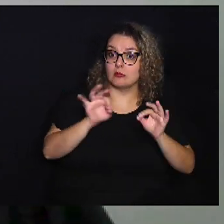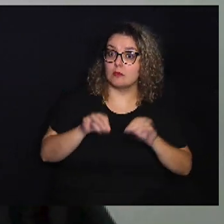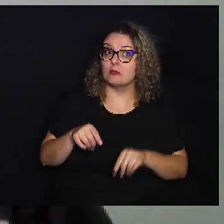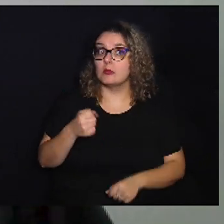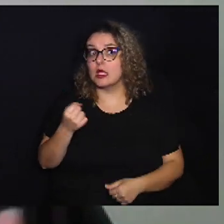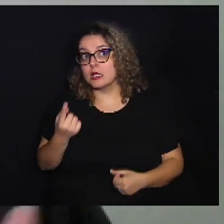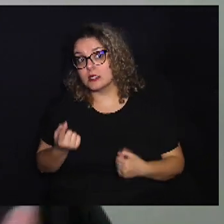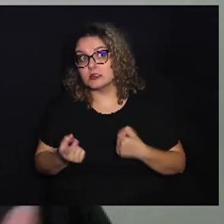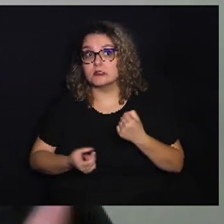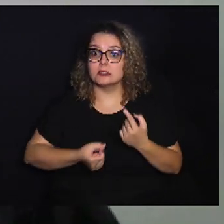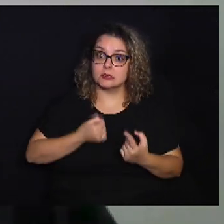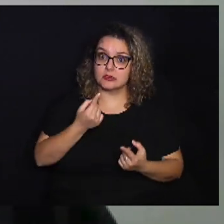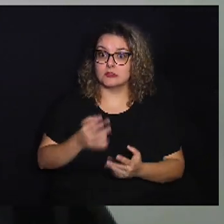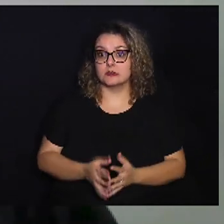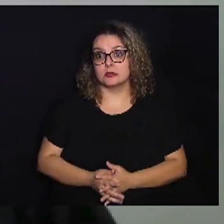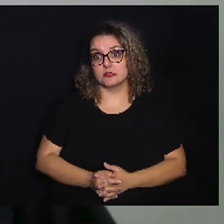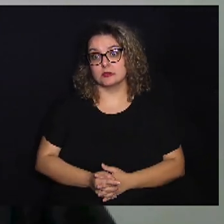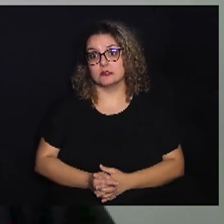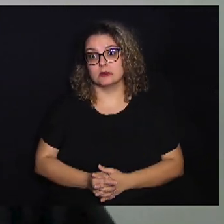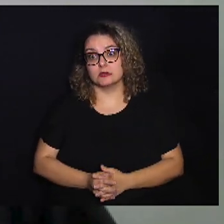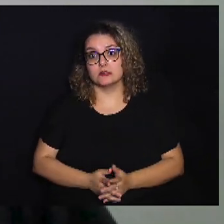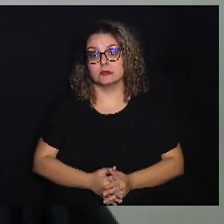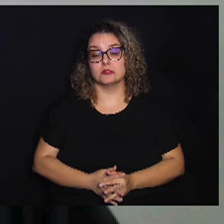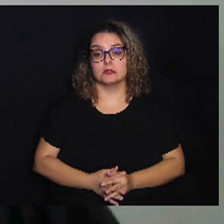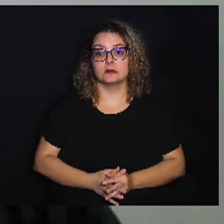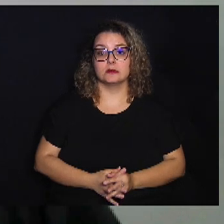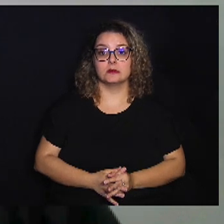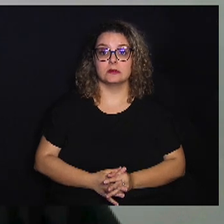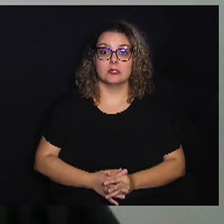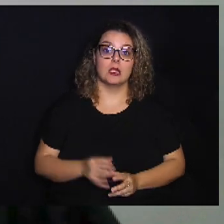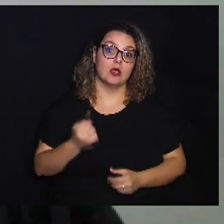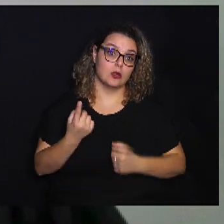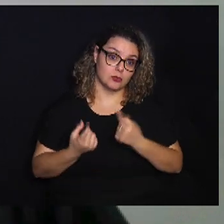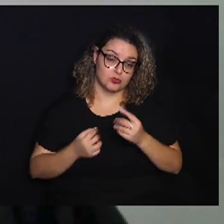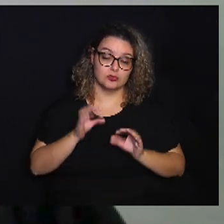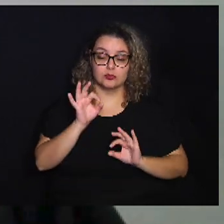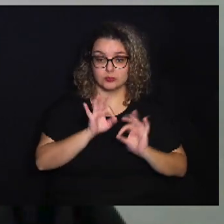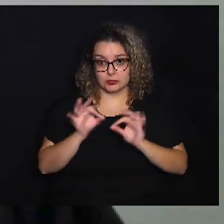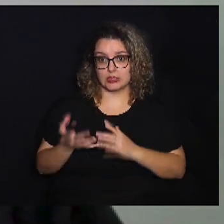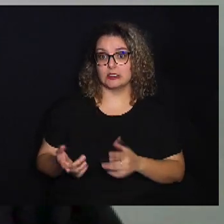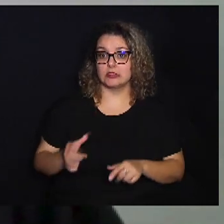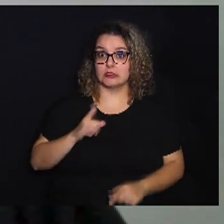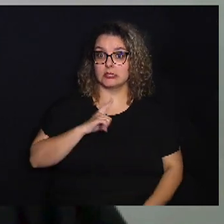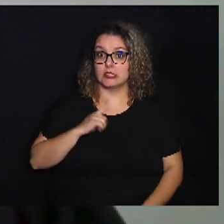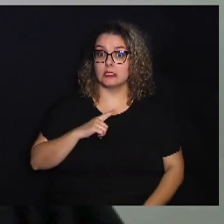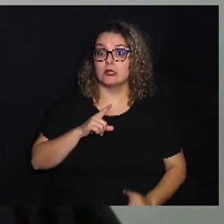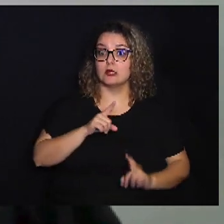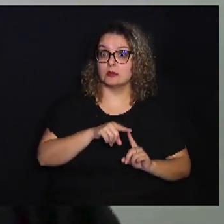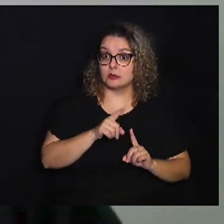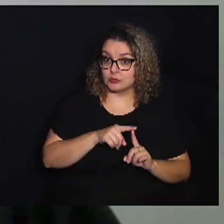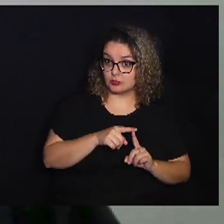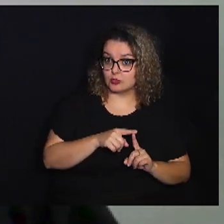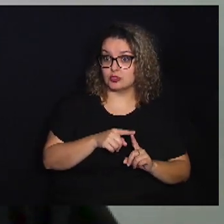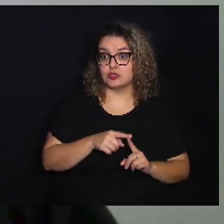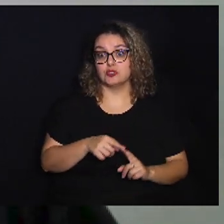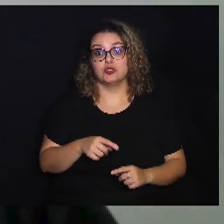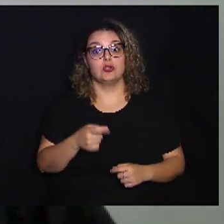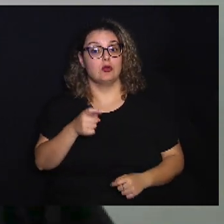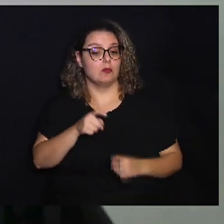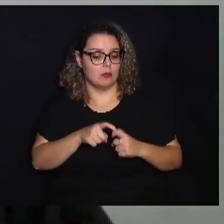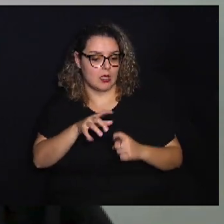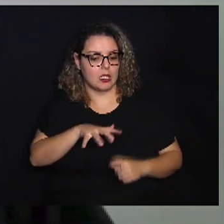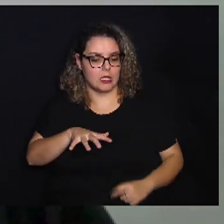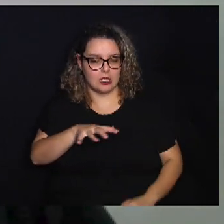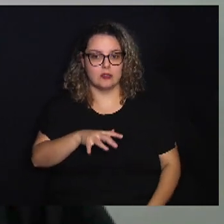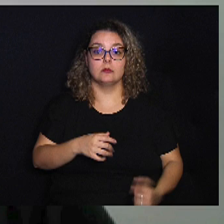algumas são espécies ornamentais, algumas espécies também têm propriedades medicinais, né? A madeira também de